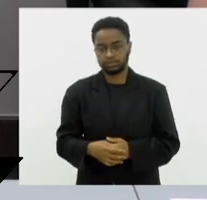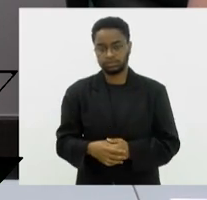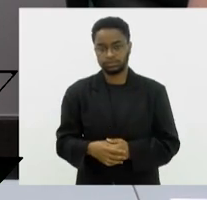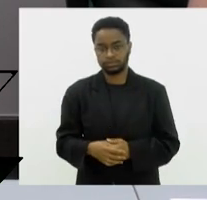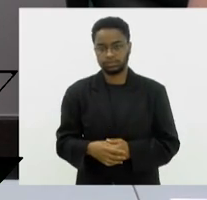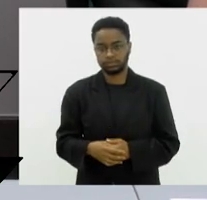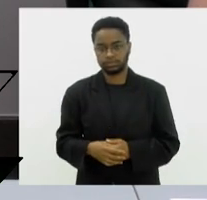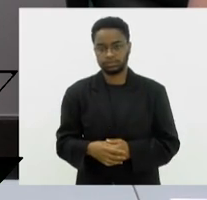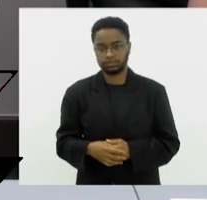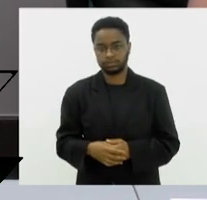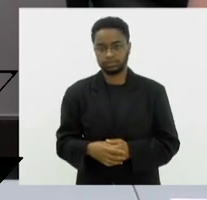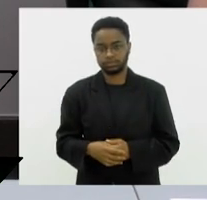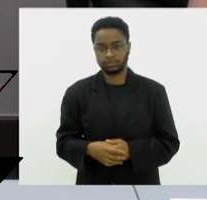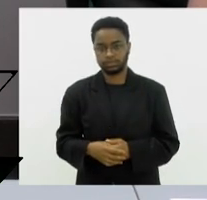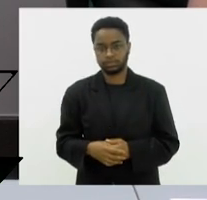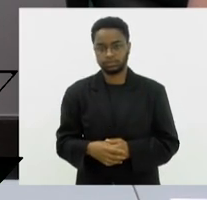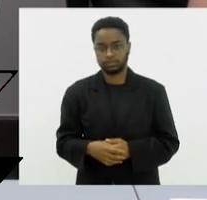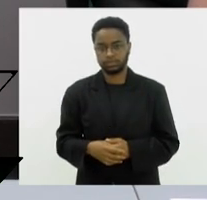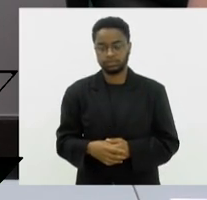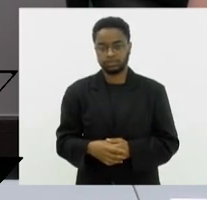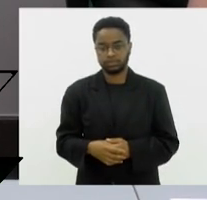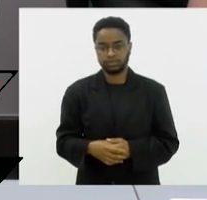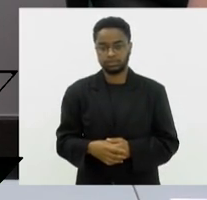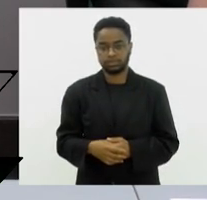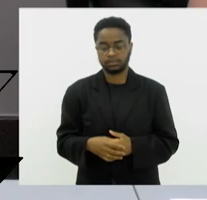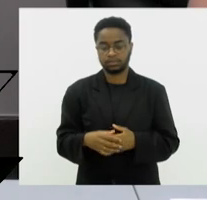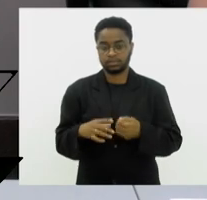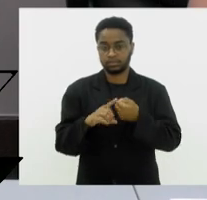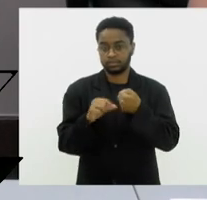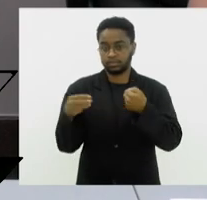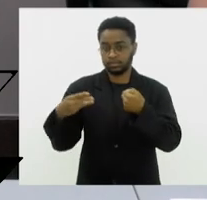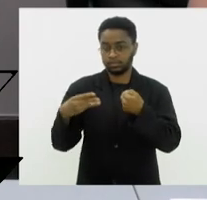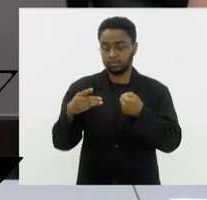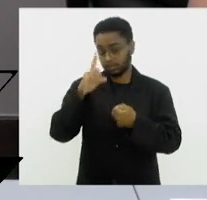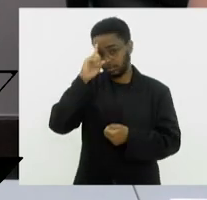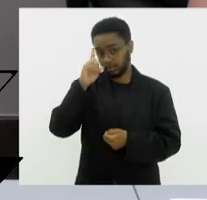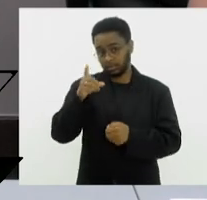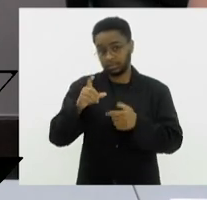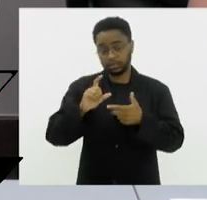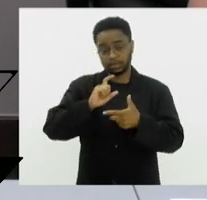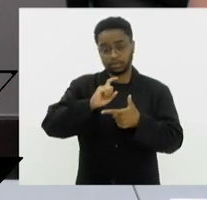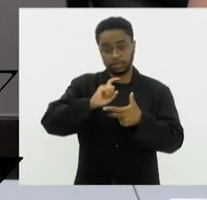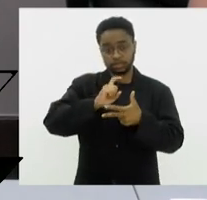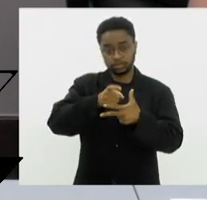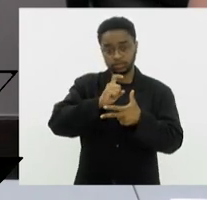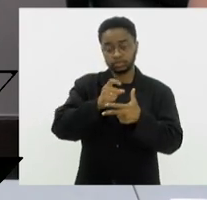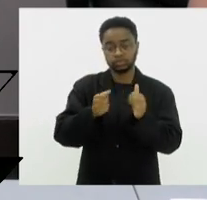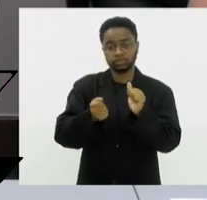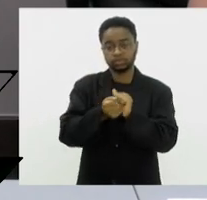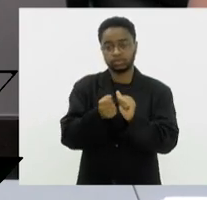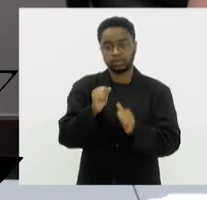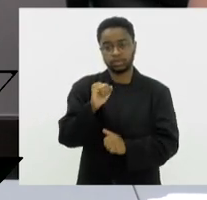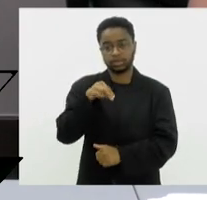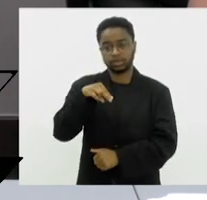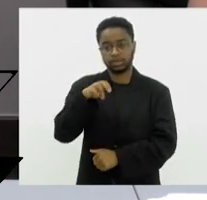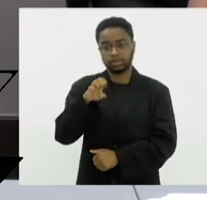mandando o executivo, por intermédio do INEPAC, adotar as medidas de